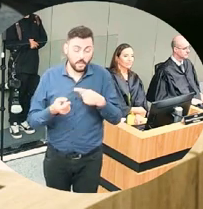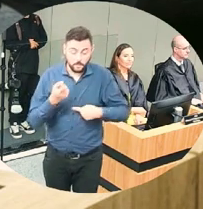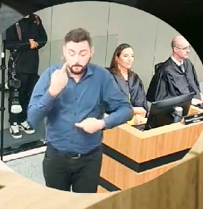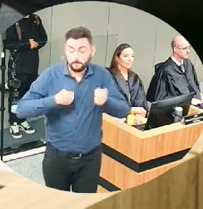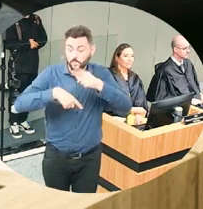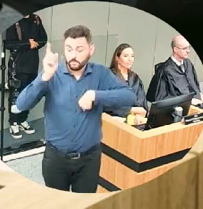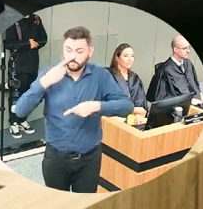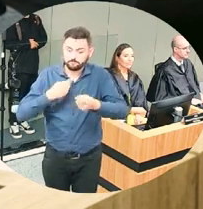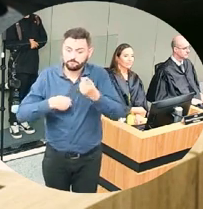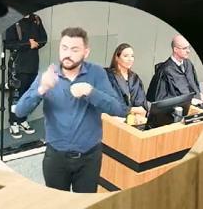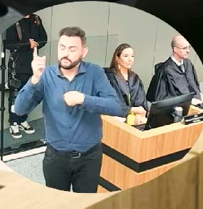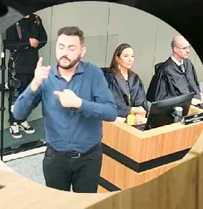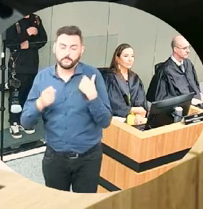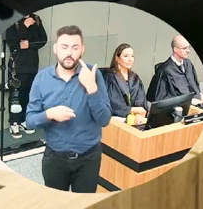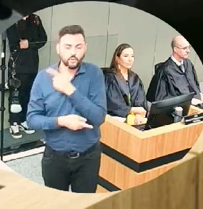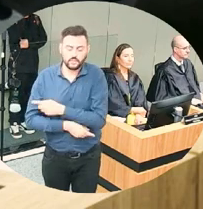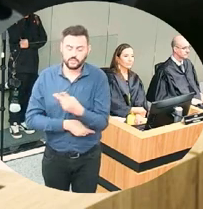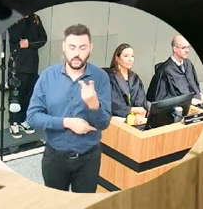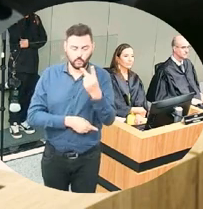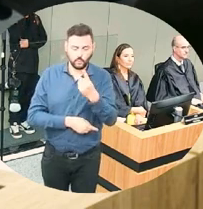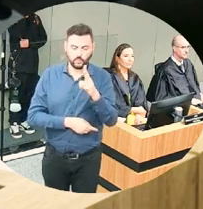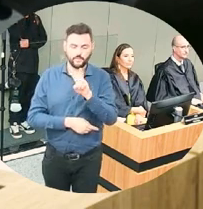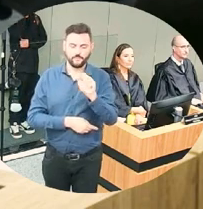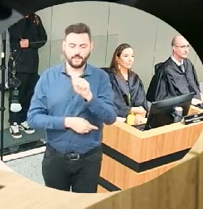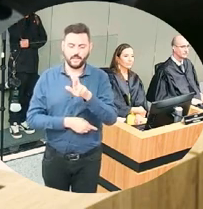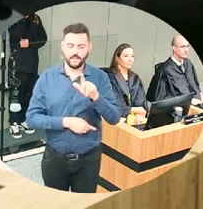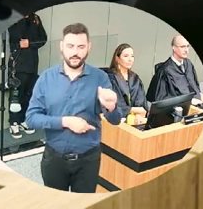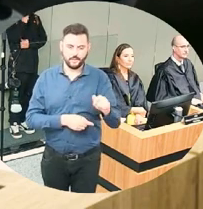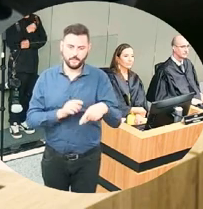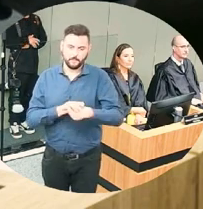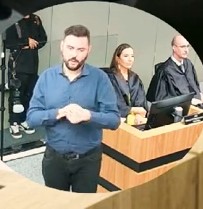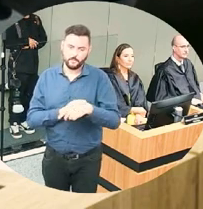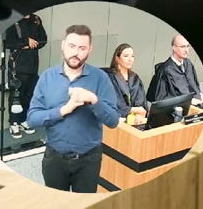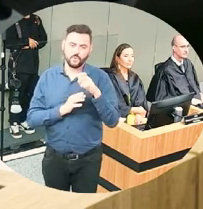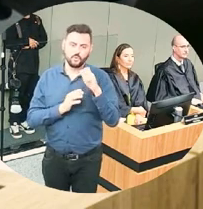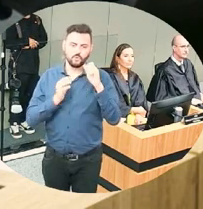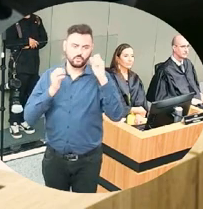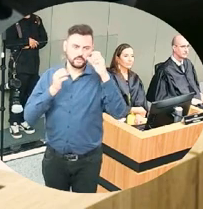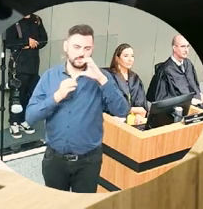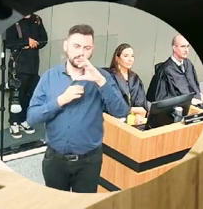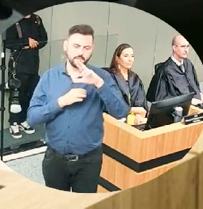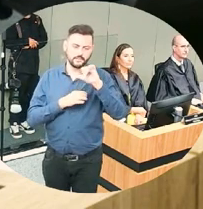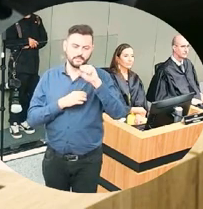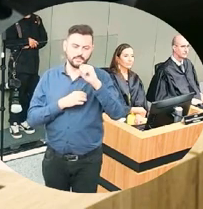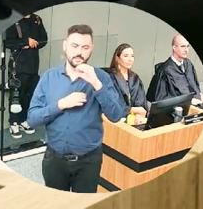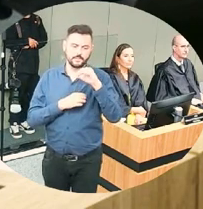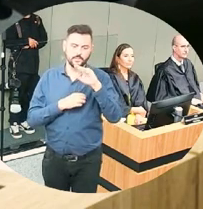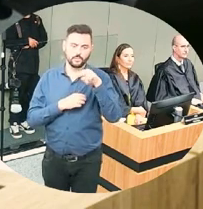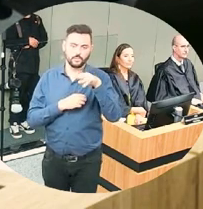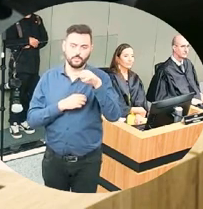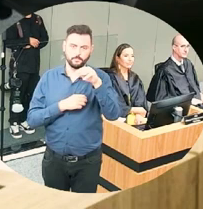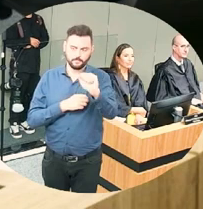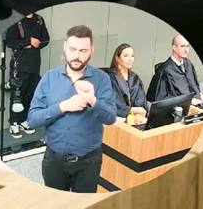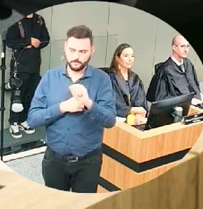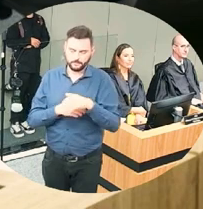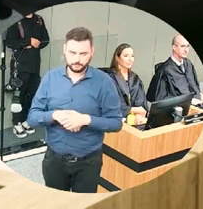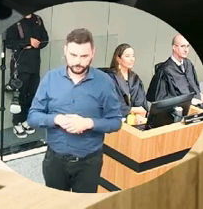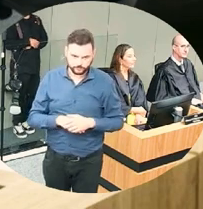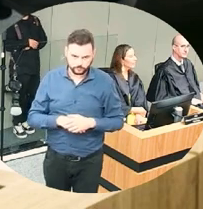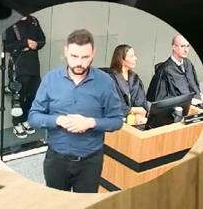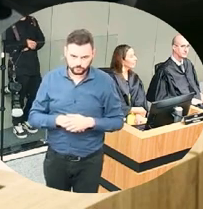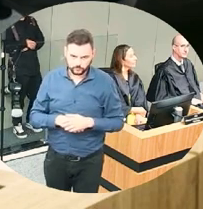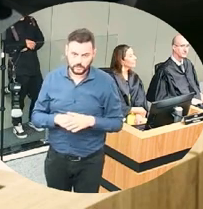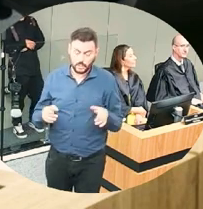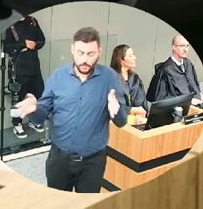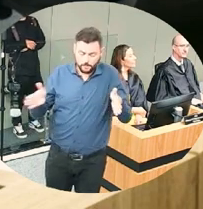promovida a titular da segunda var do trabalho de crissiuma aos longo do Aos aos longo dos 25 anos